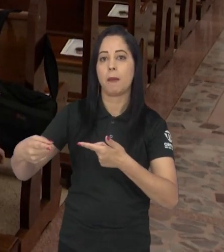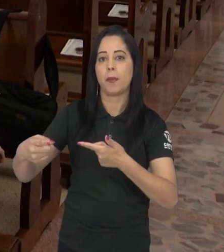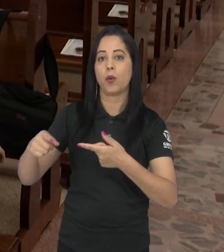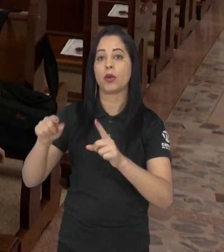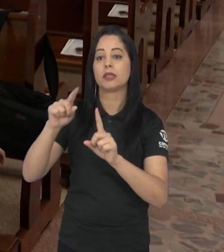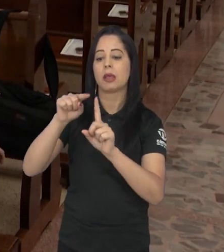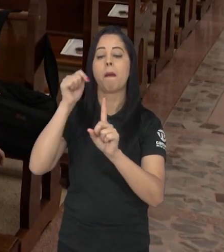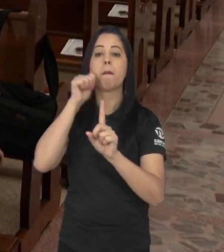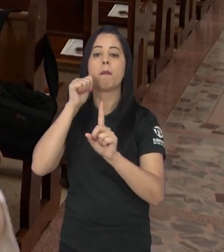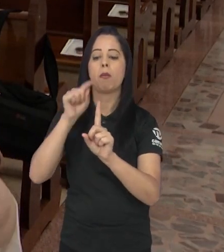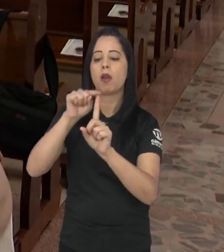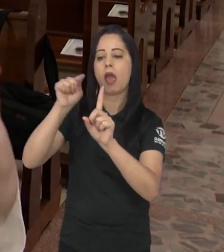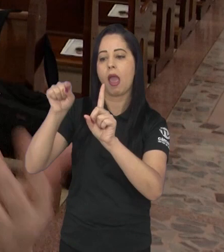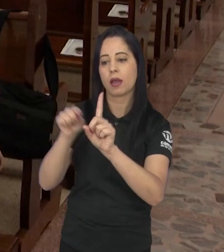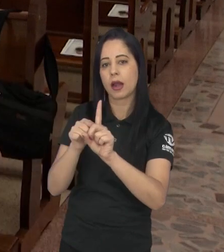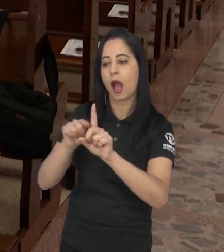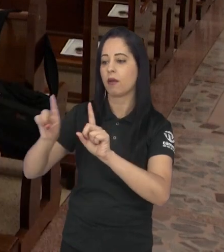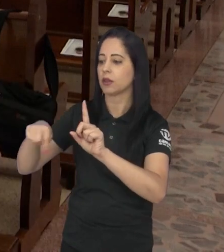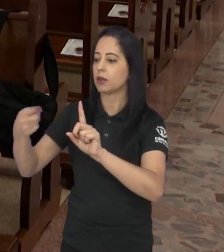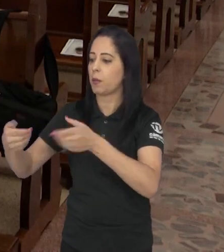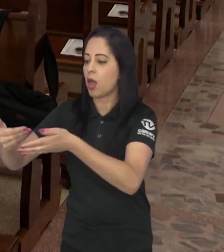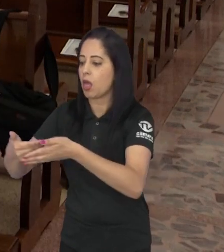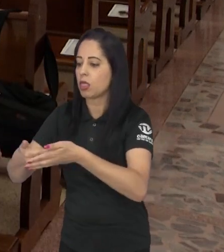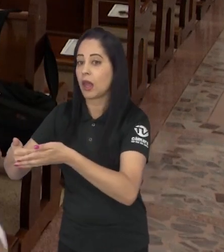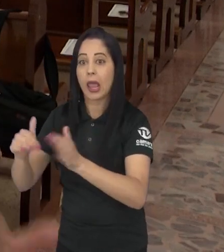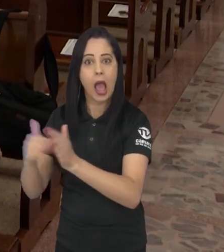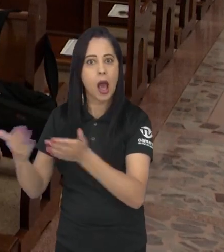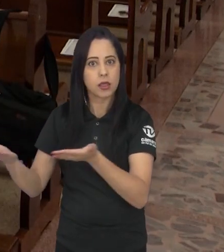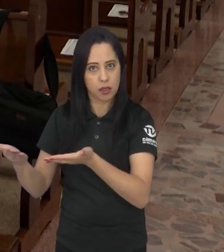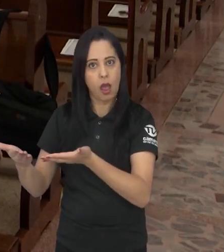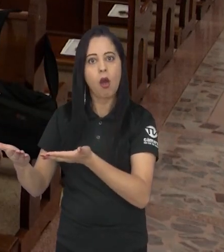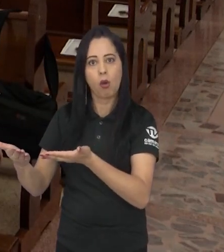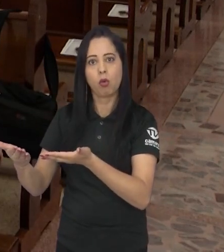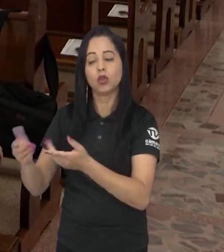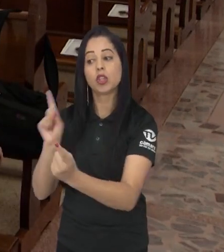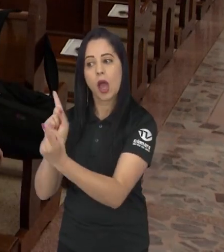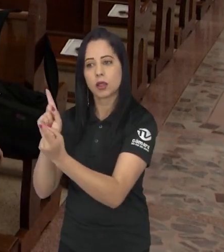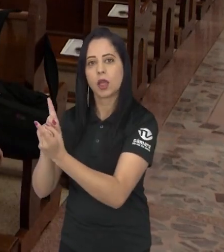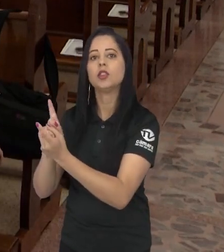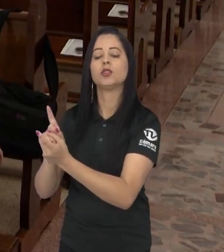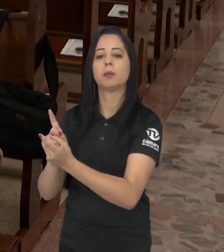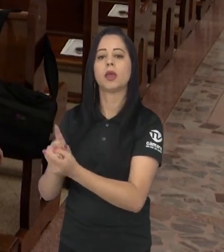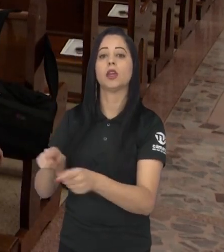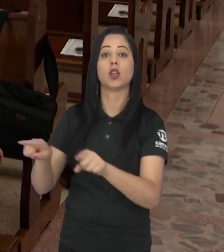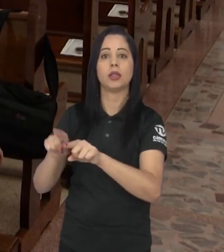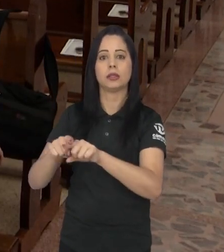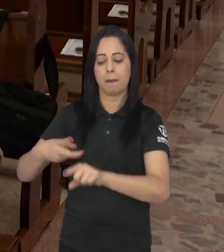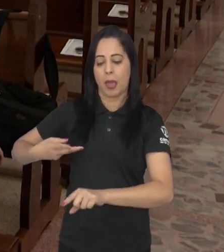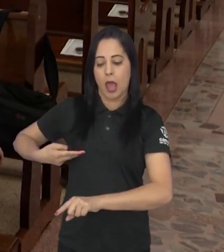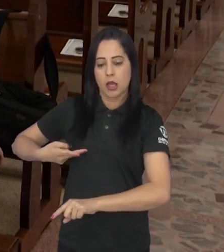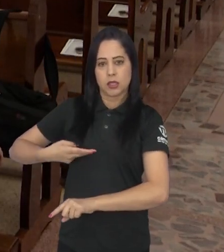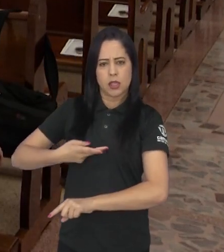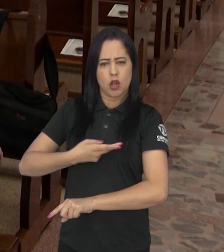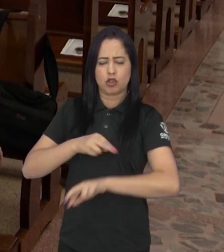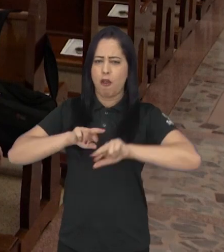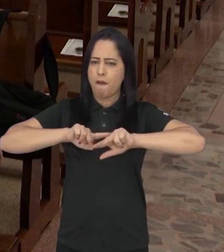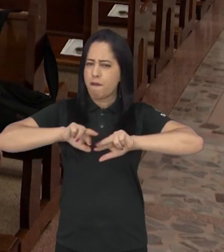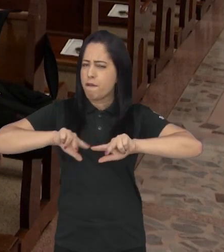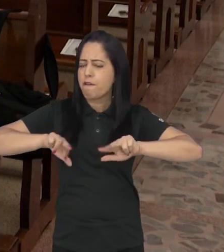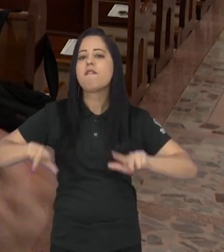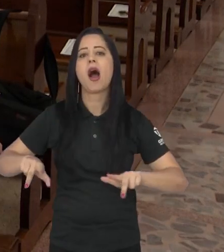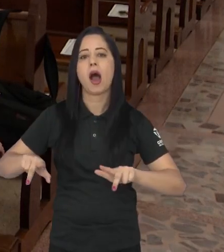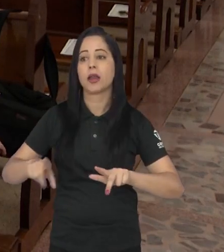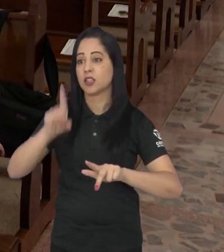depois mães, gestantes, recém-nascidos, que até hoje nós atendemos, cirurgias diversas, passou